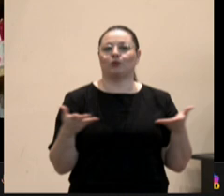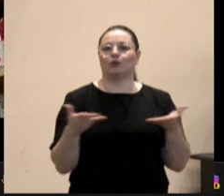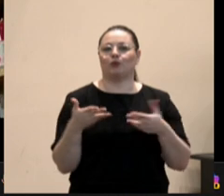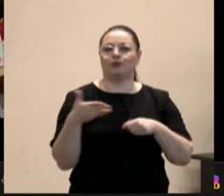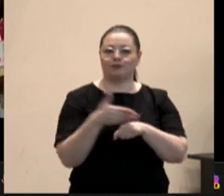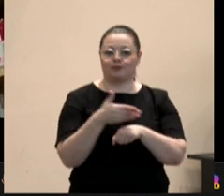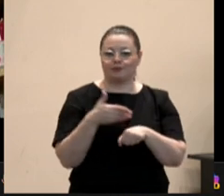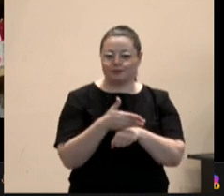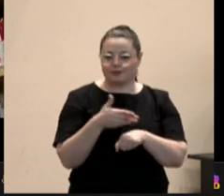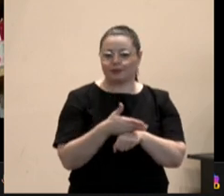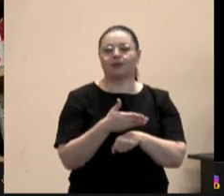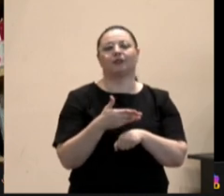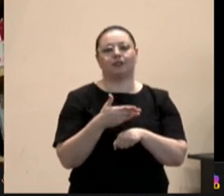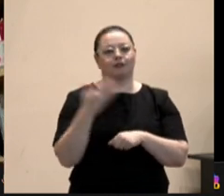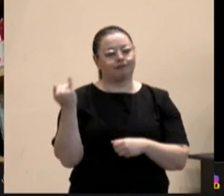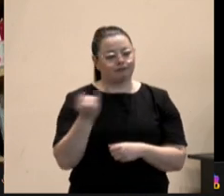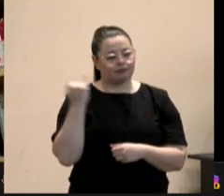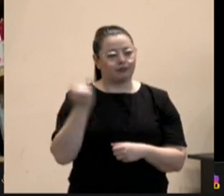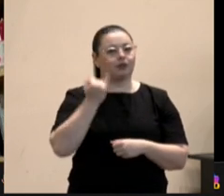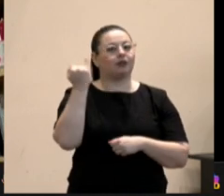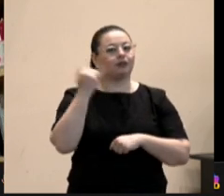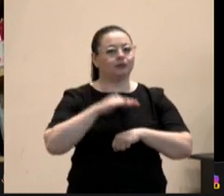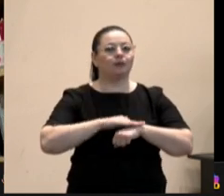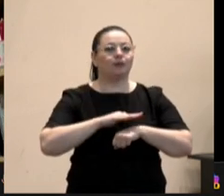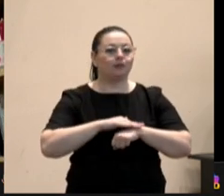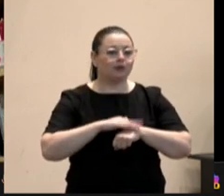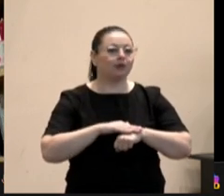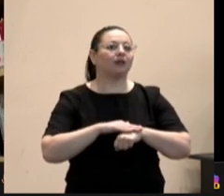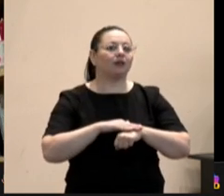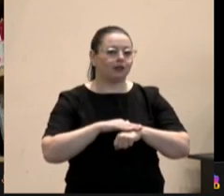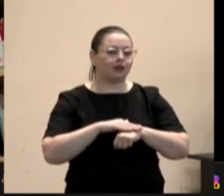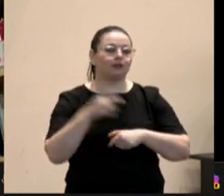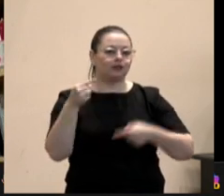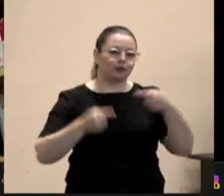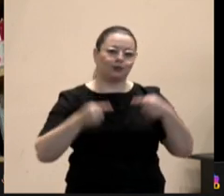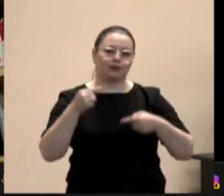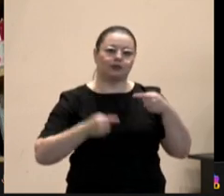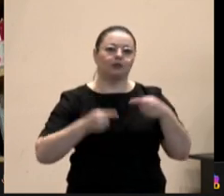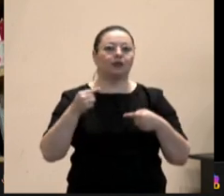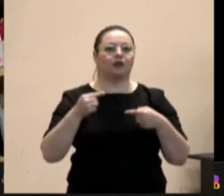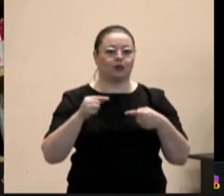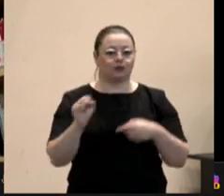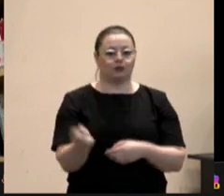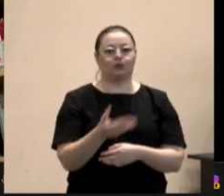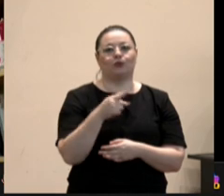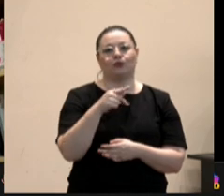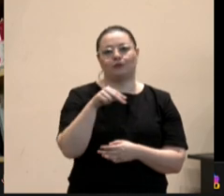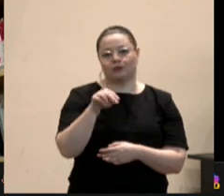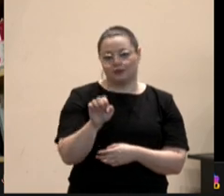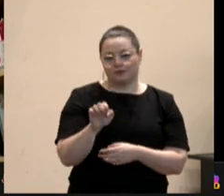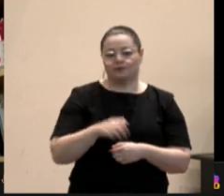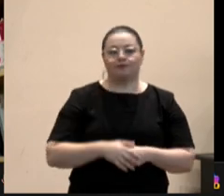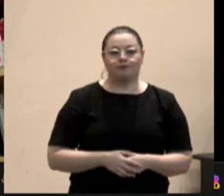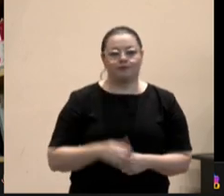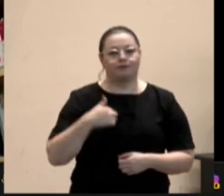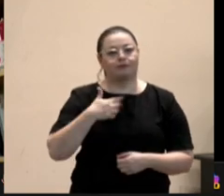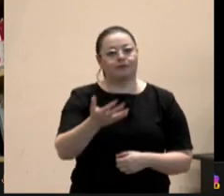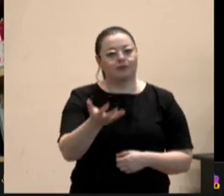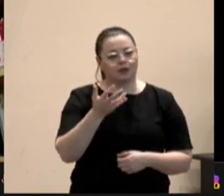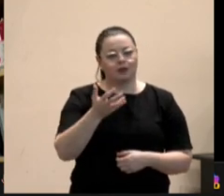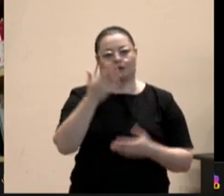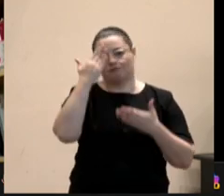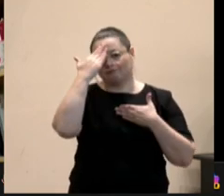participar desse importante momento de discussão do Plano Nacional de Educação. Quero agradecer